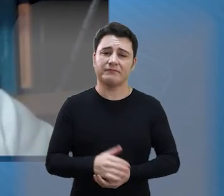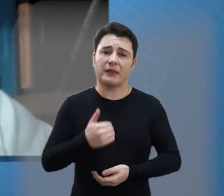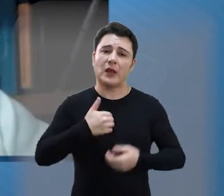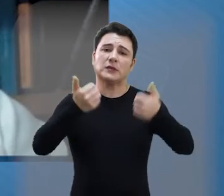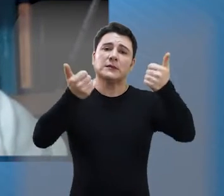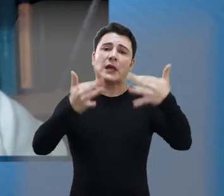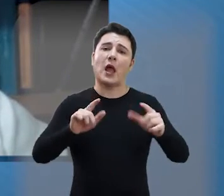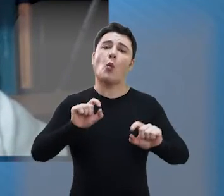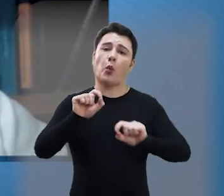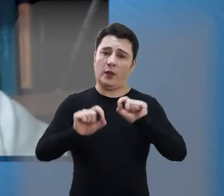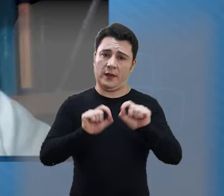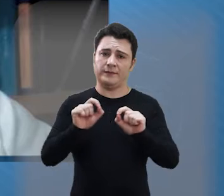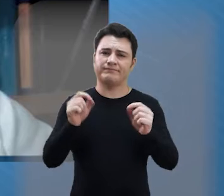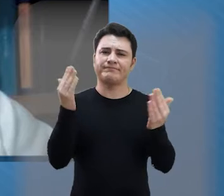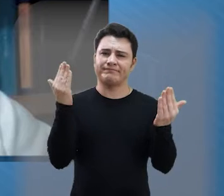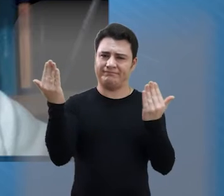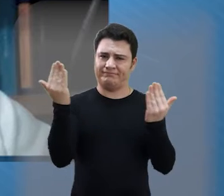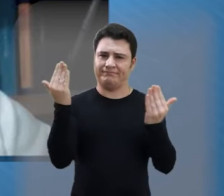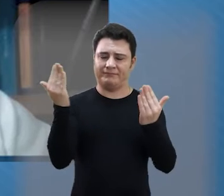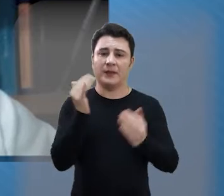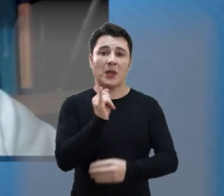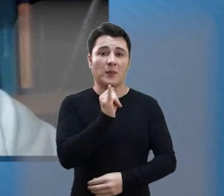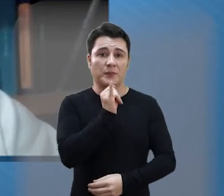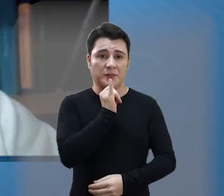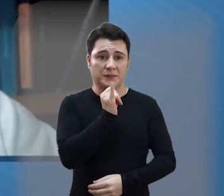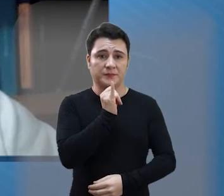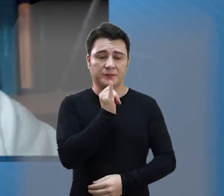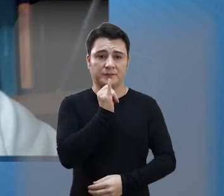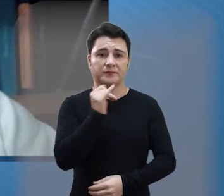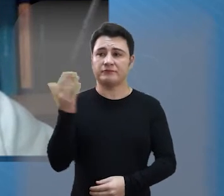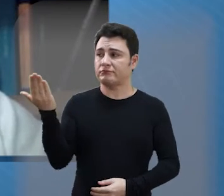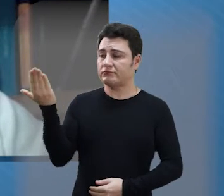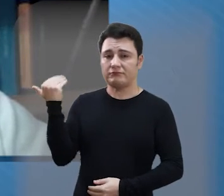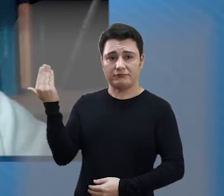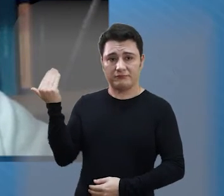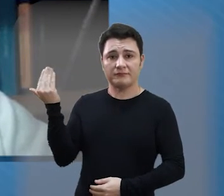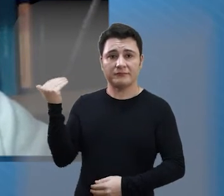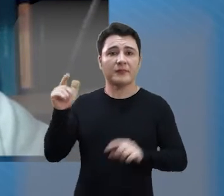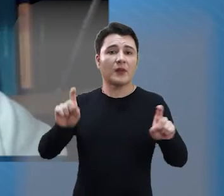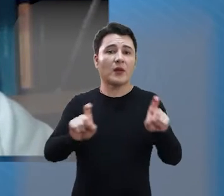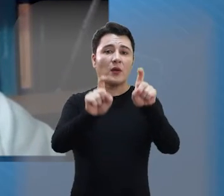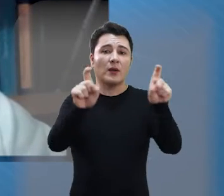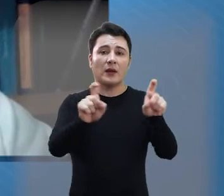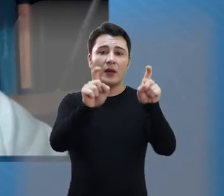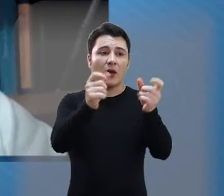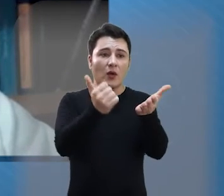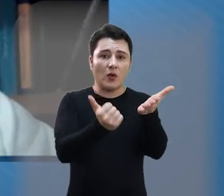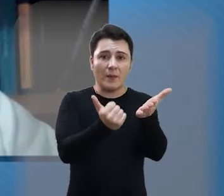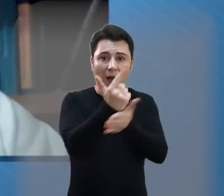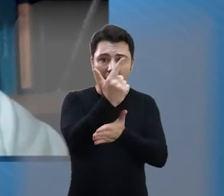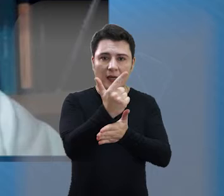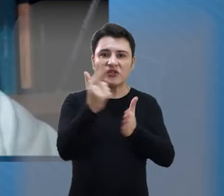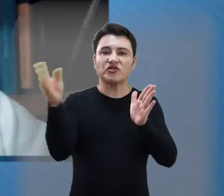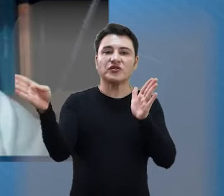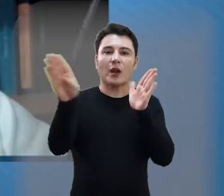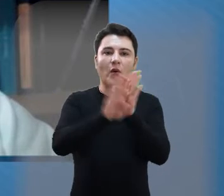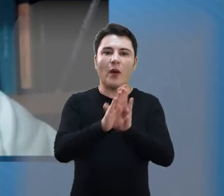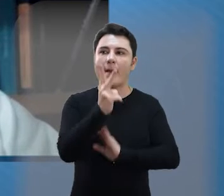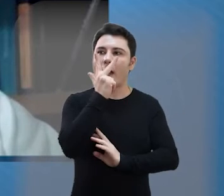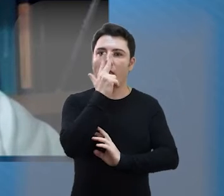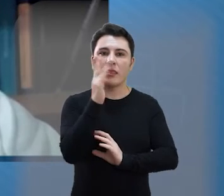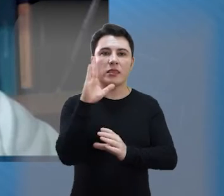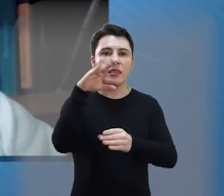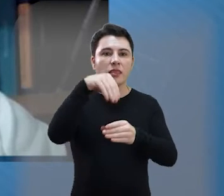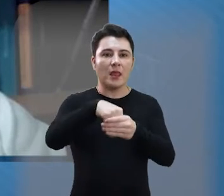Eu acho que, assim, eu sempre comparo, eu falo que, na verdade, a gente comprou uma biblioteca